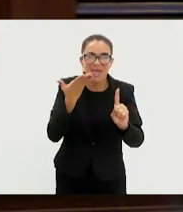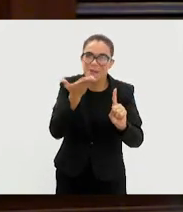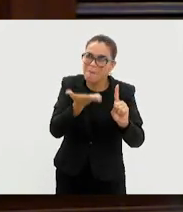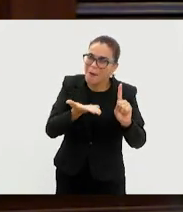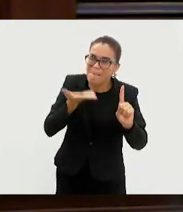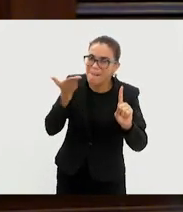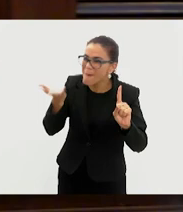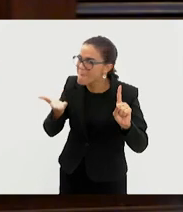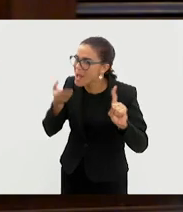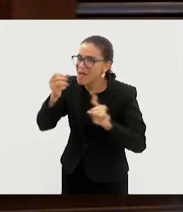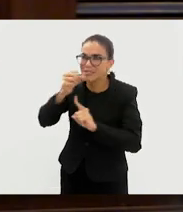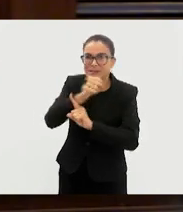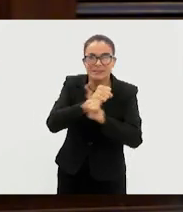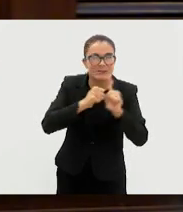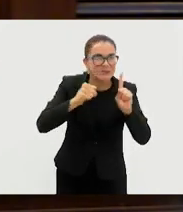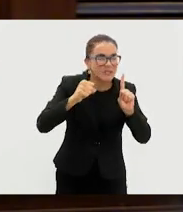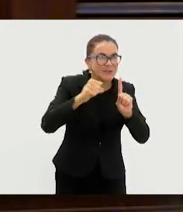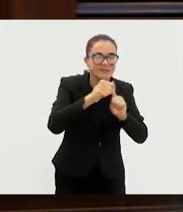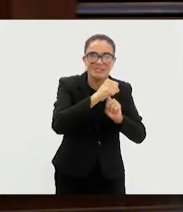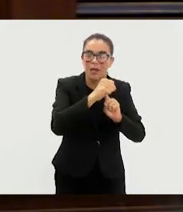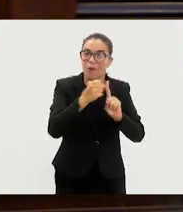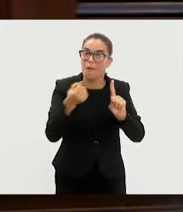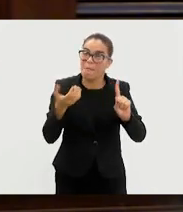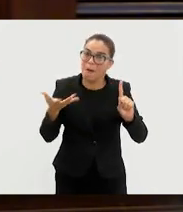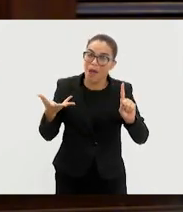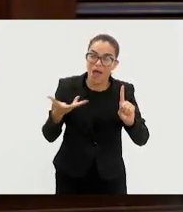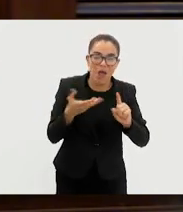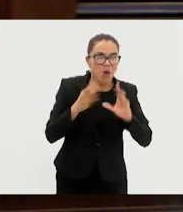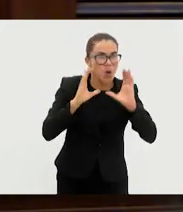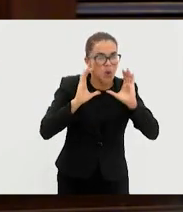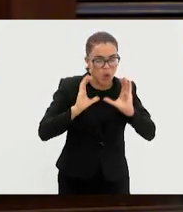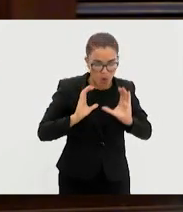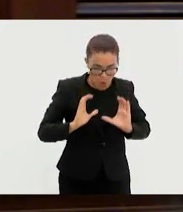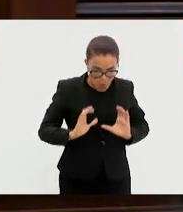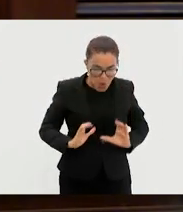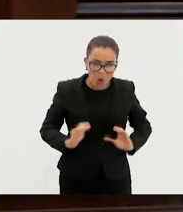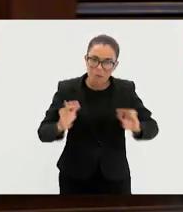exemplar, uma qualidade de comportamento inigualável.